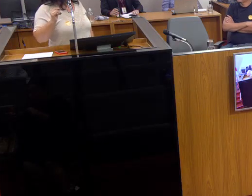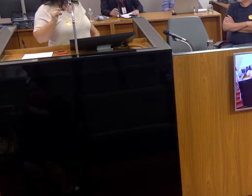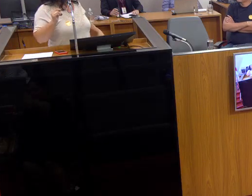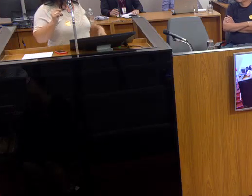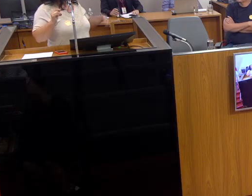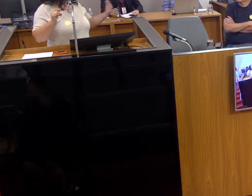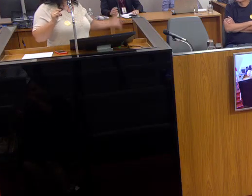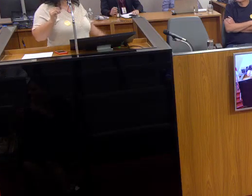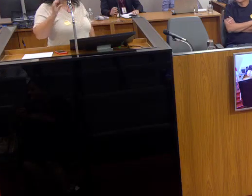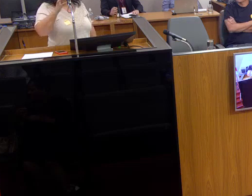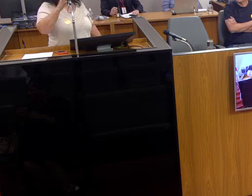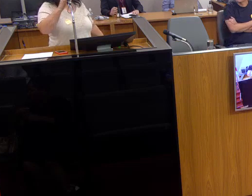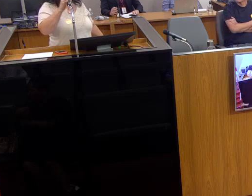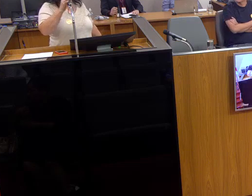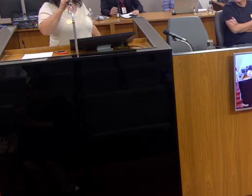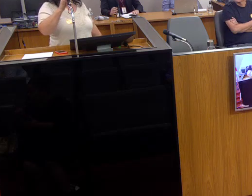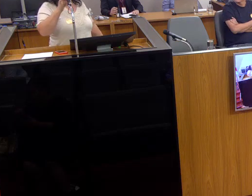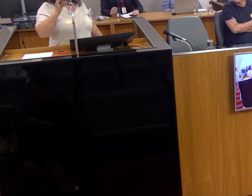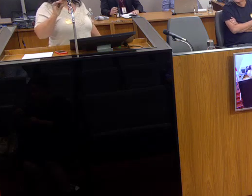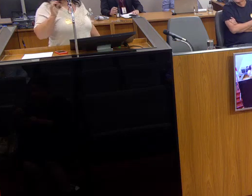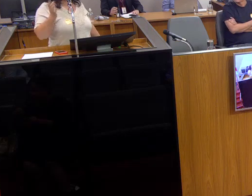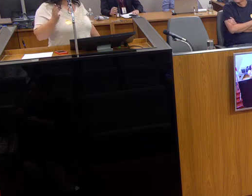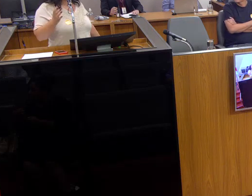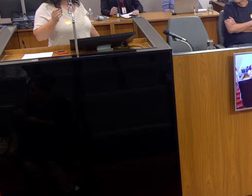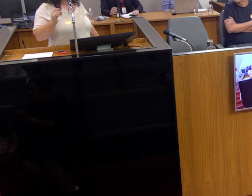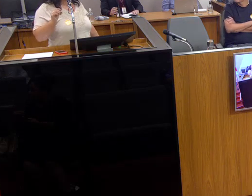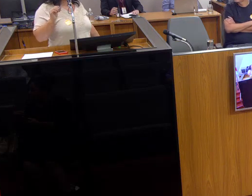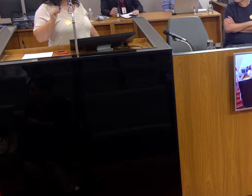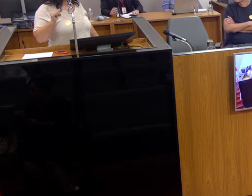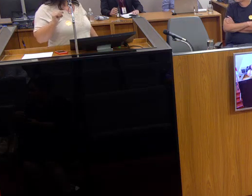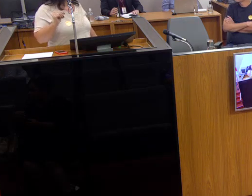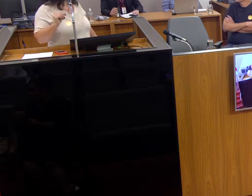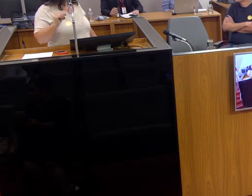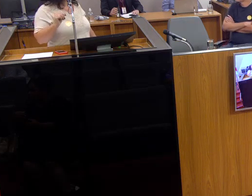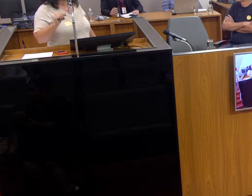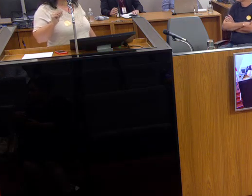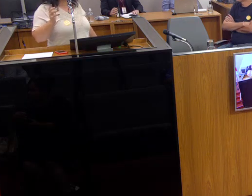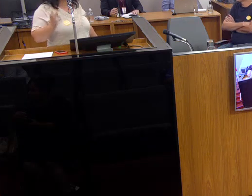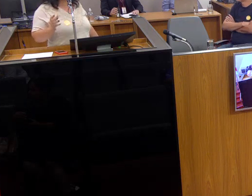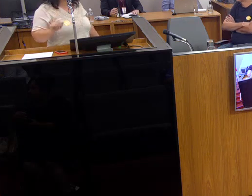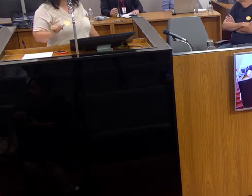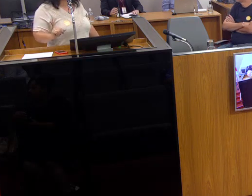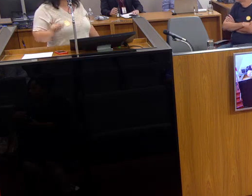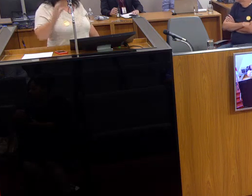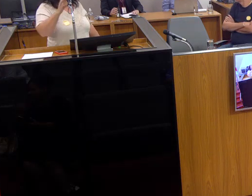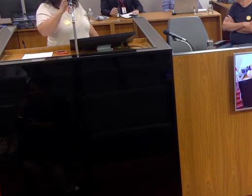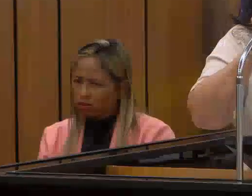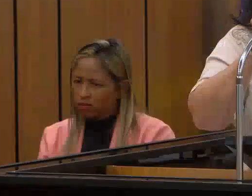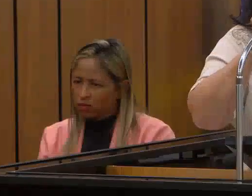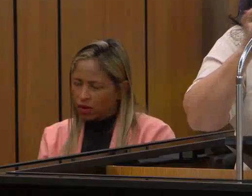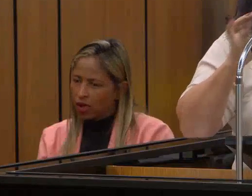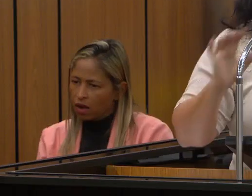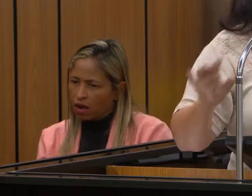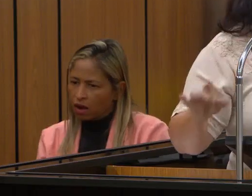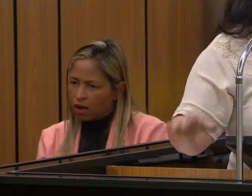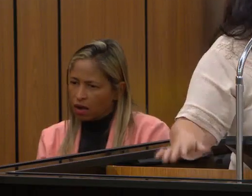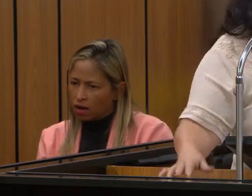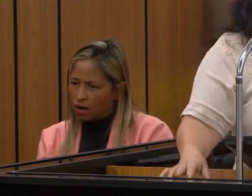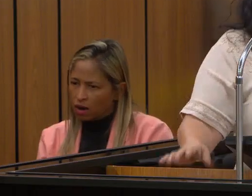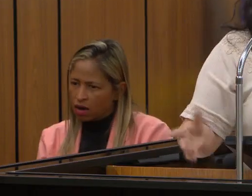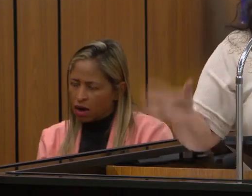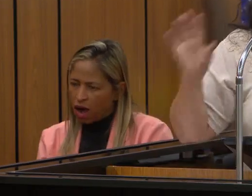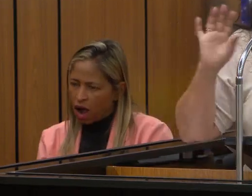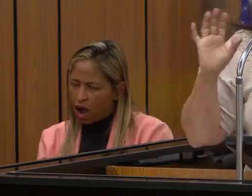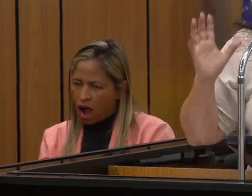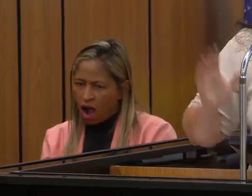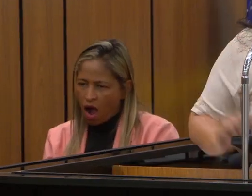gente boa tarde para todos falar eu amo falar mas numa situação dessa até